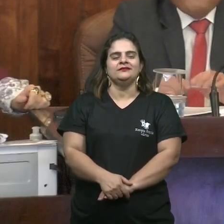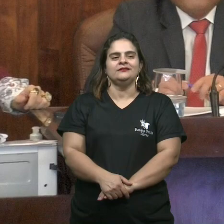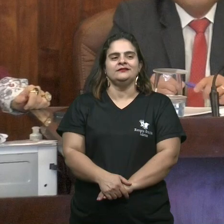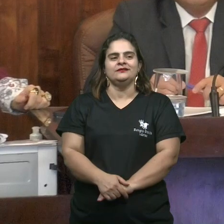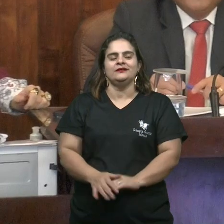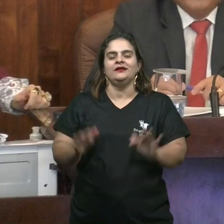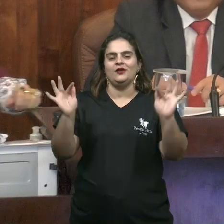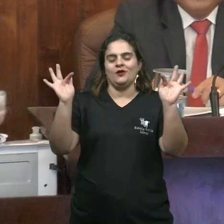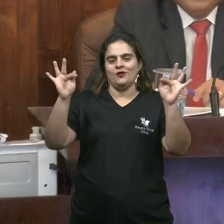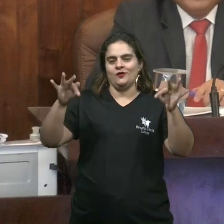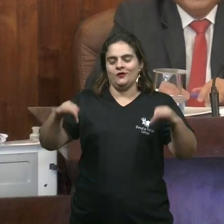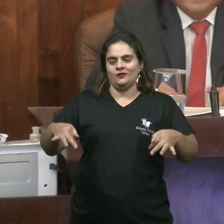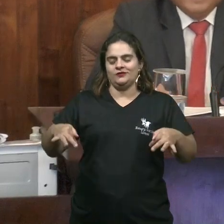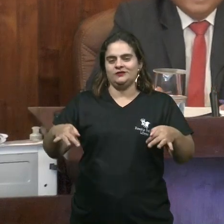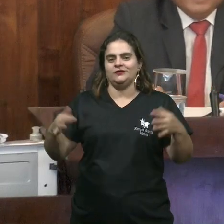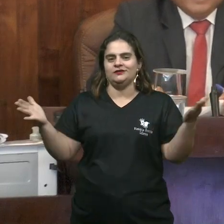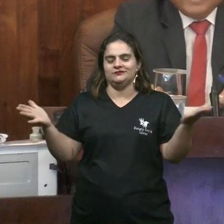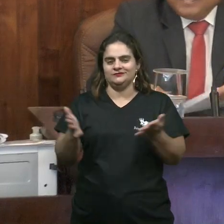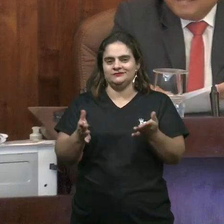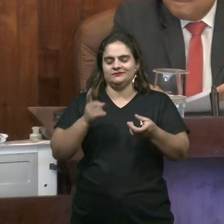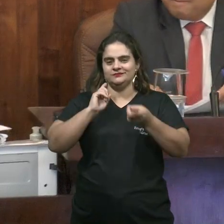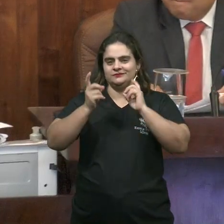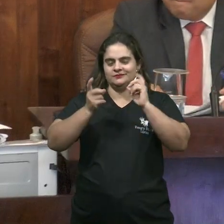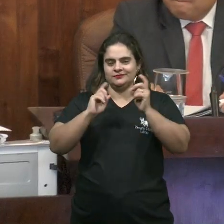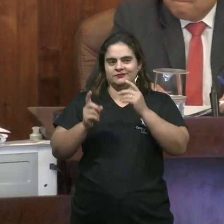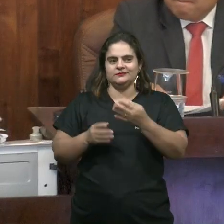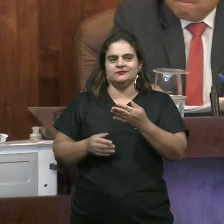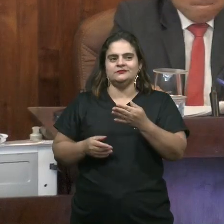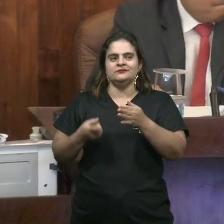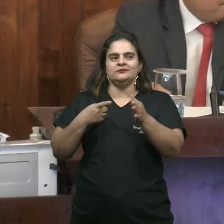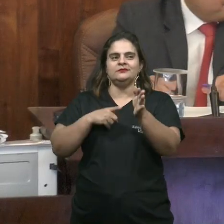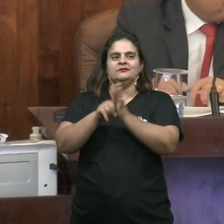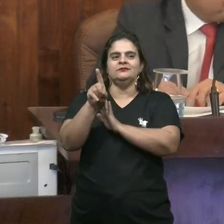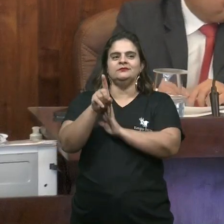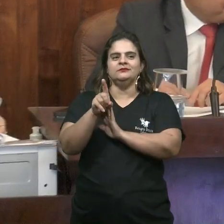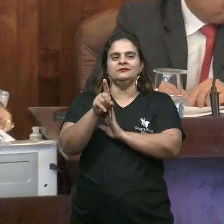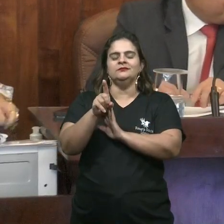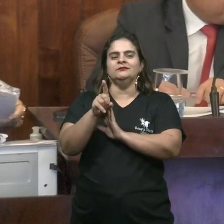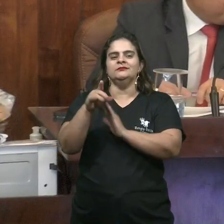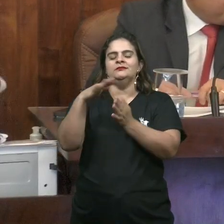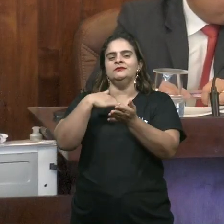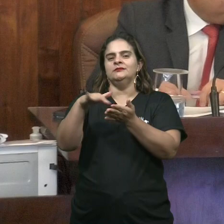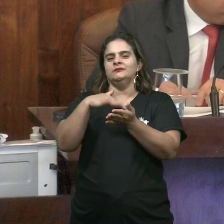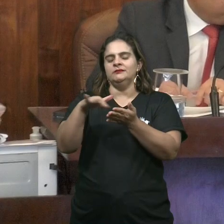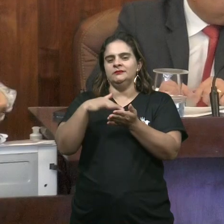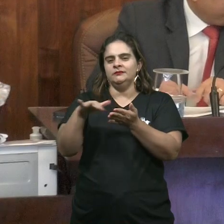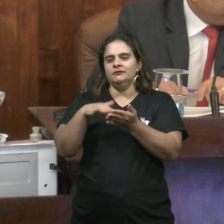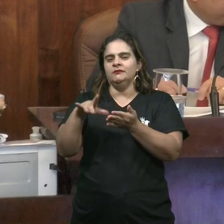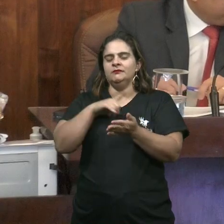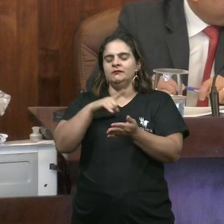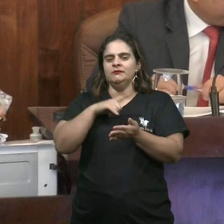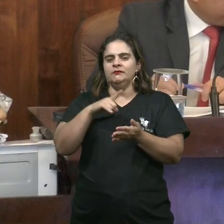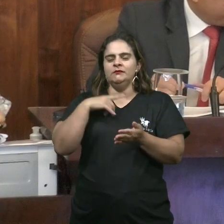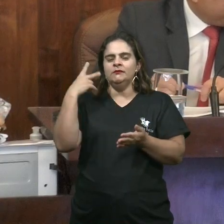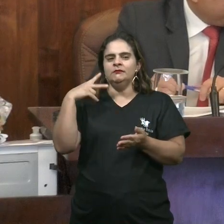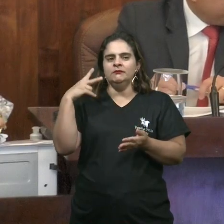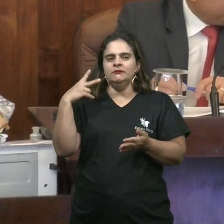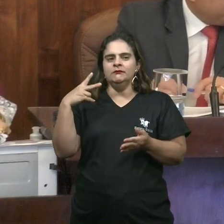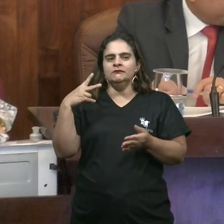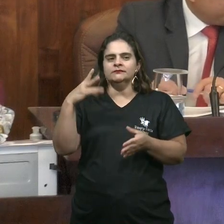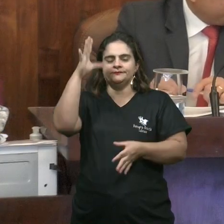Fim do expediente, consulto, segunda-secretária, vereadora Ramos, e a vereadora inscritos no pequeno expediente.